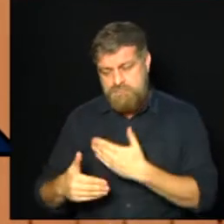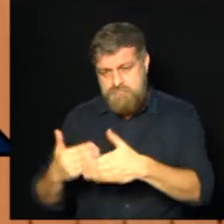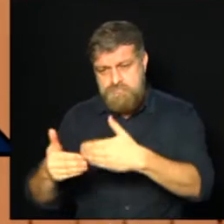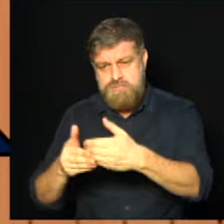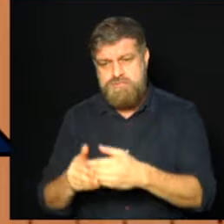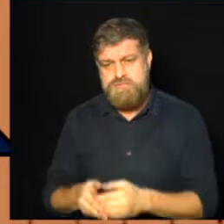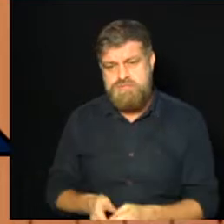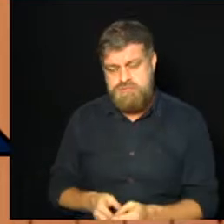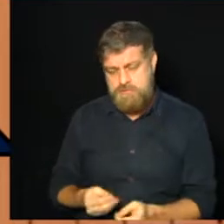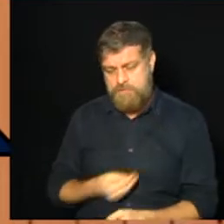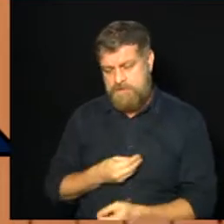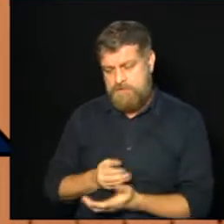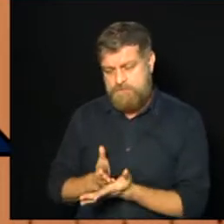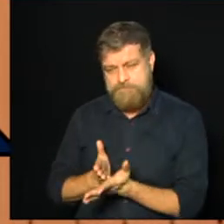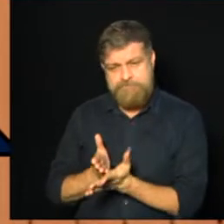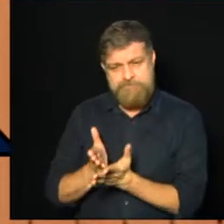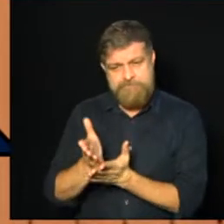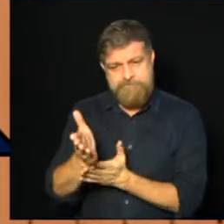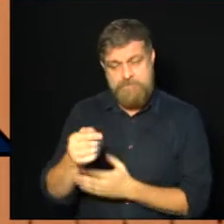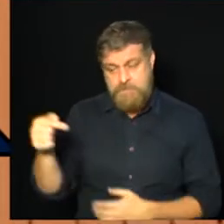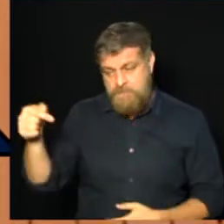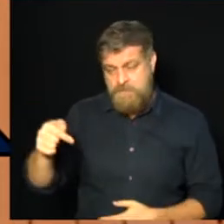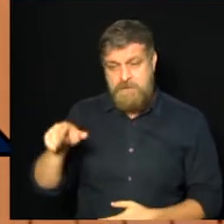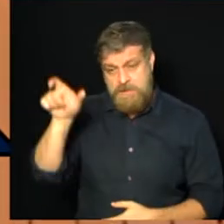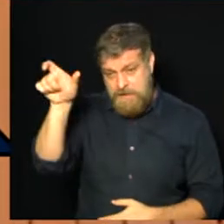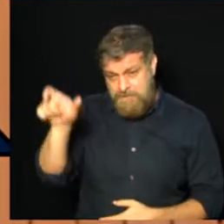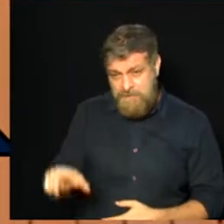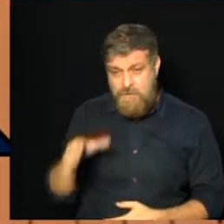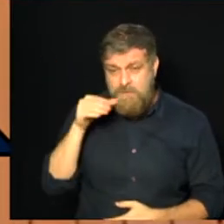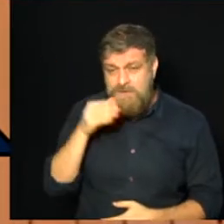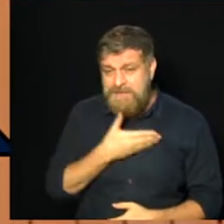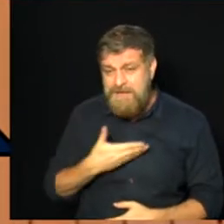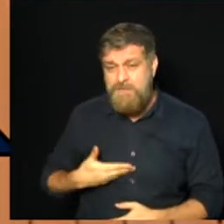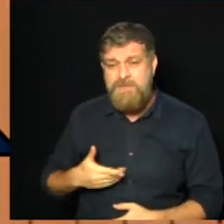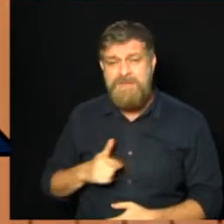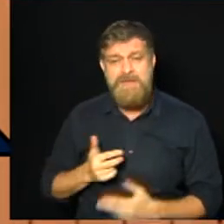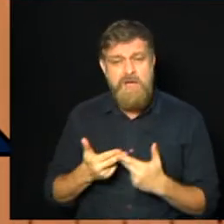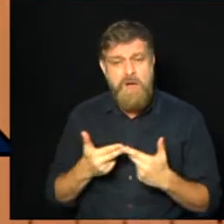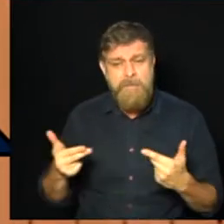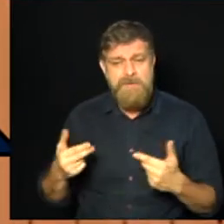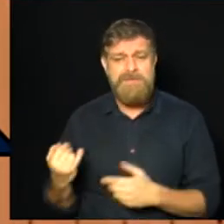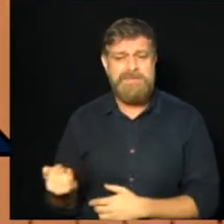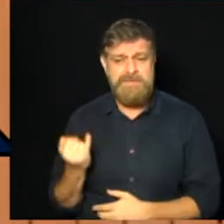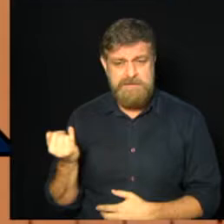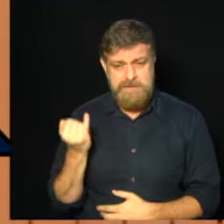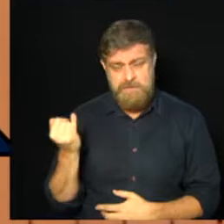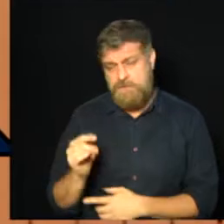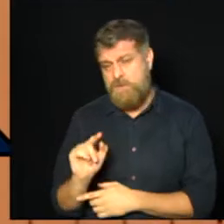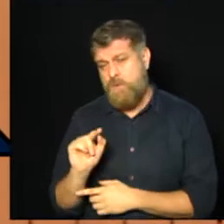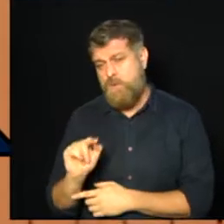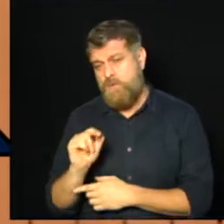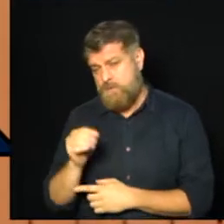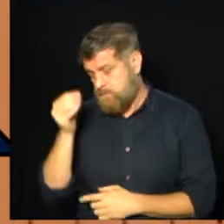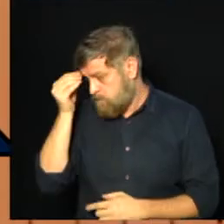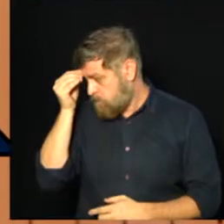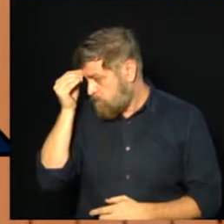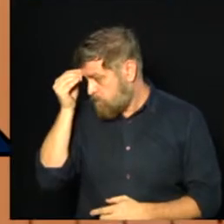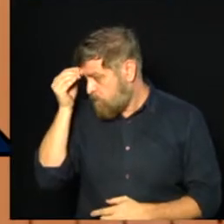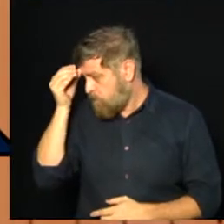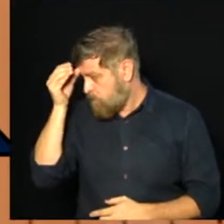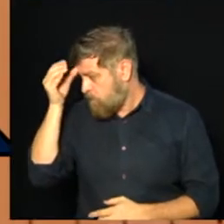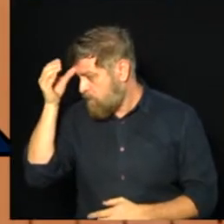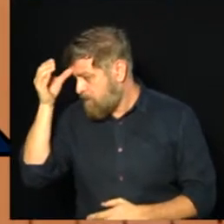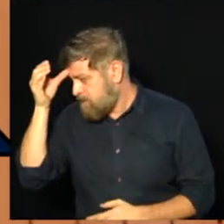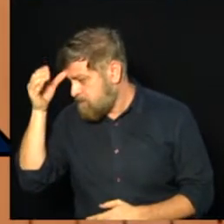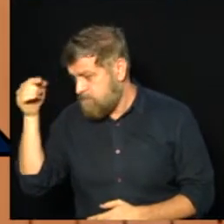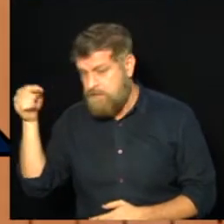público, ele carrega, inclusive, uma coisa que é muito importante, que é o conhecimento e a